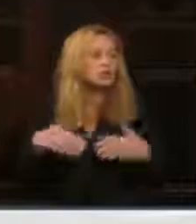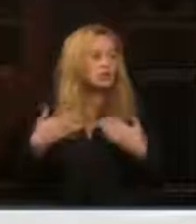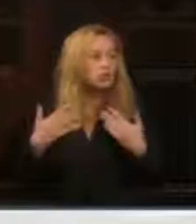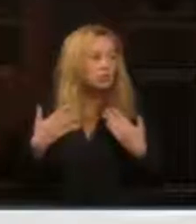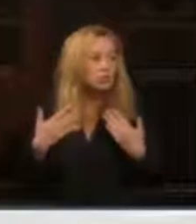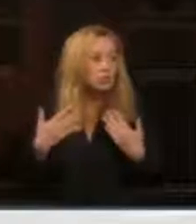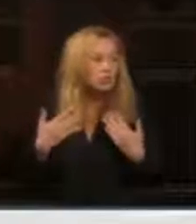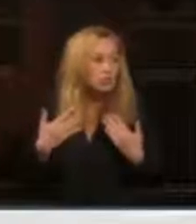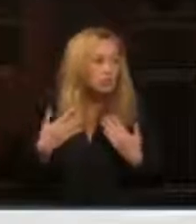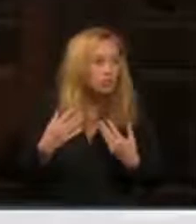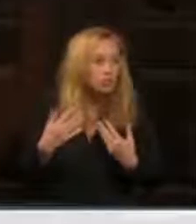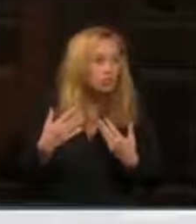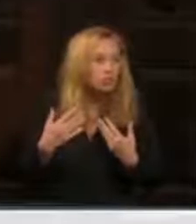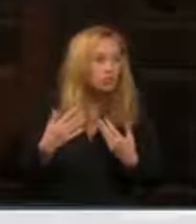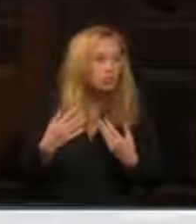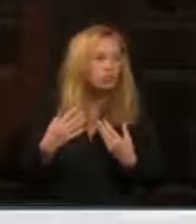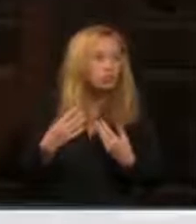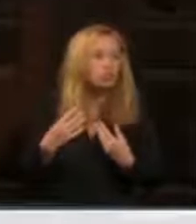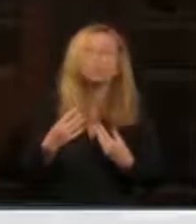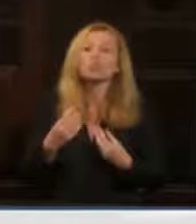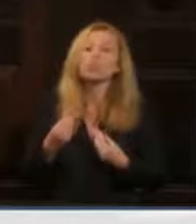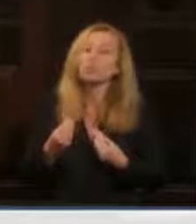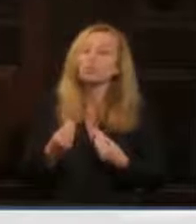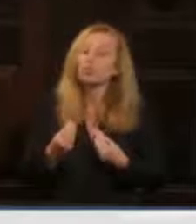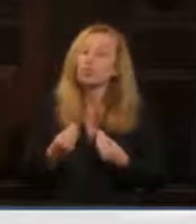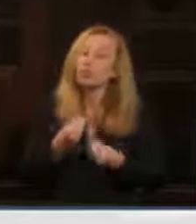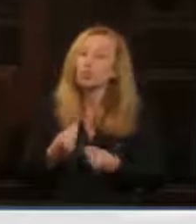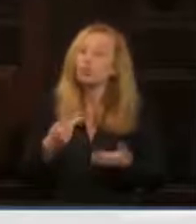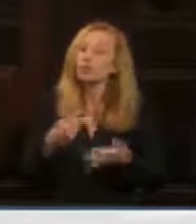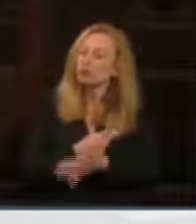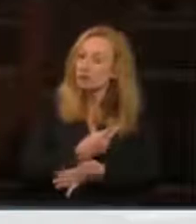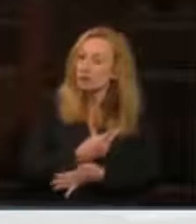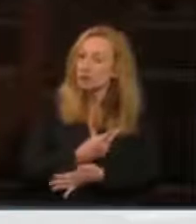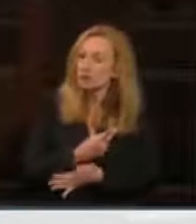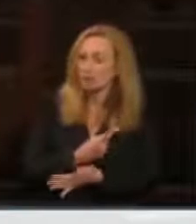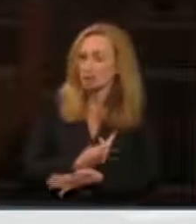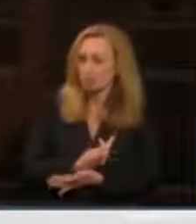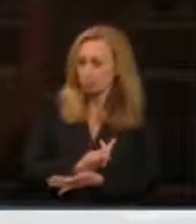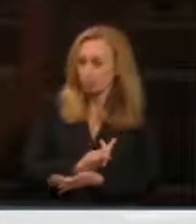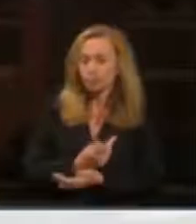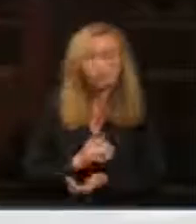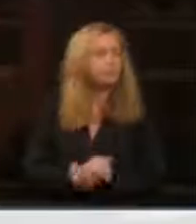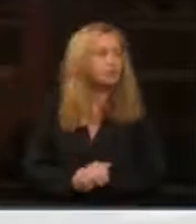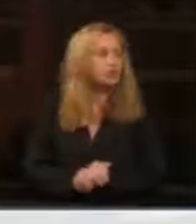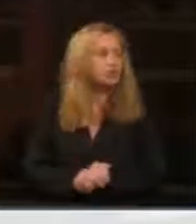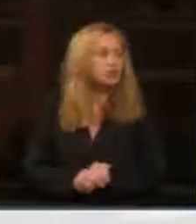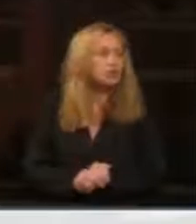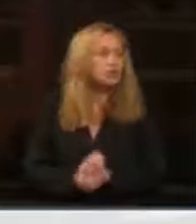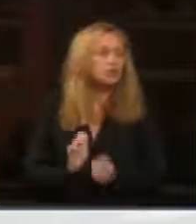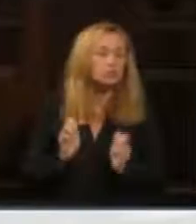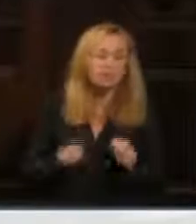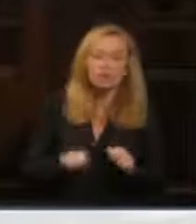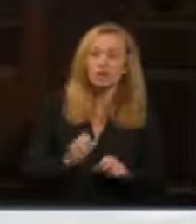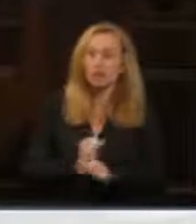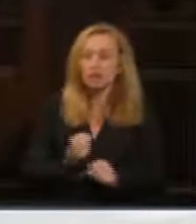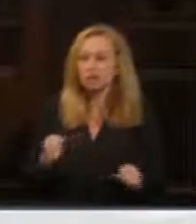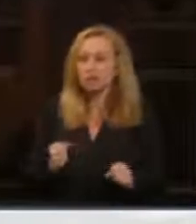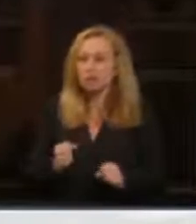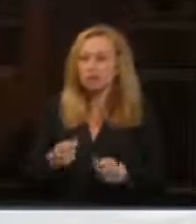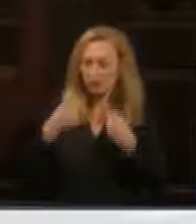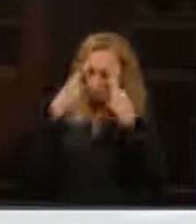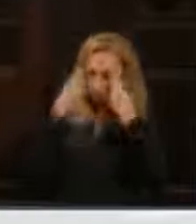essa mulher foi colocada diante de uma violência obstétrica. A possibilidade é muito grande. E a